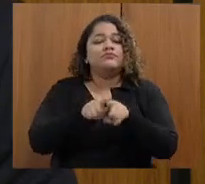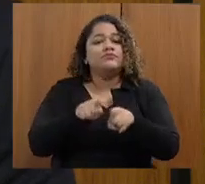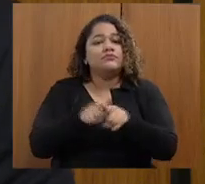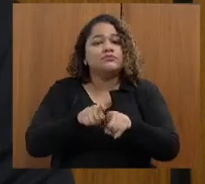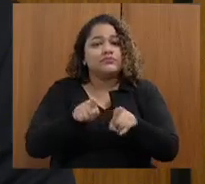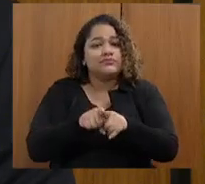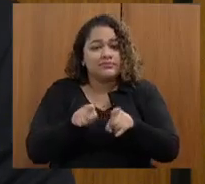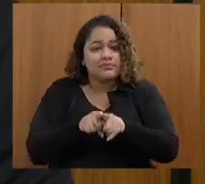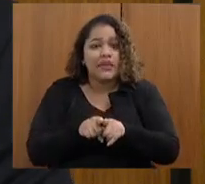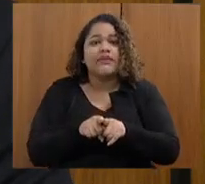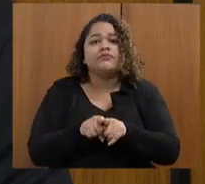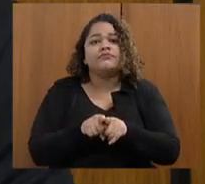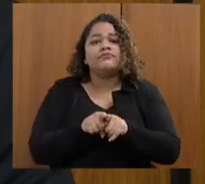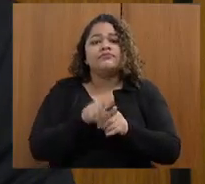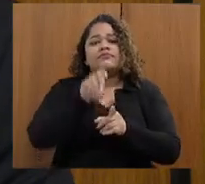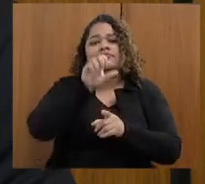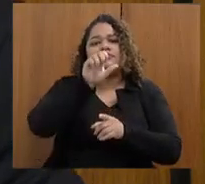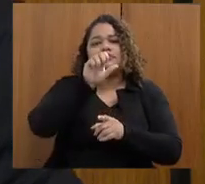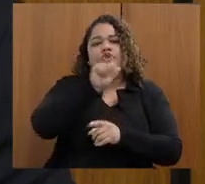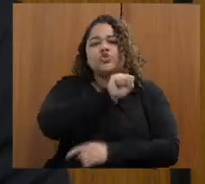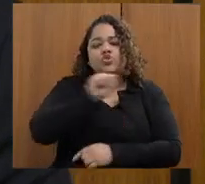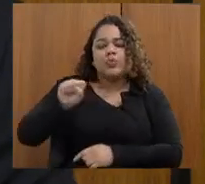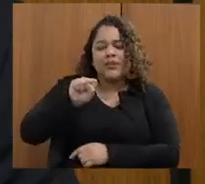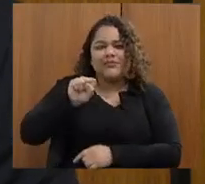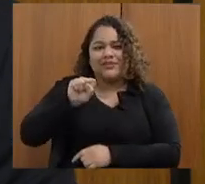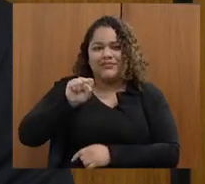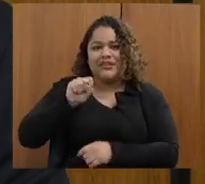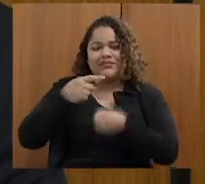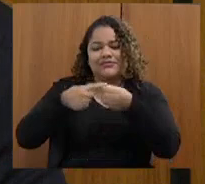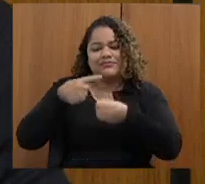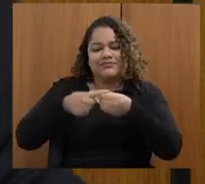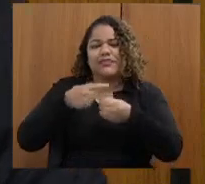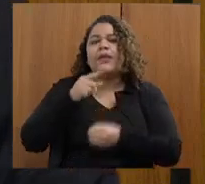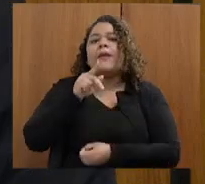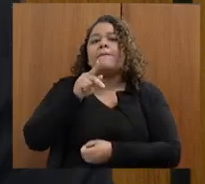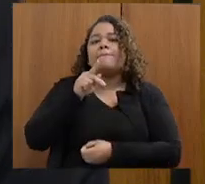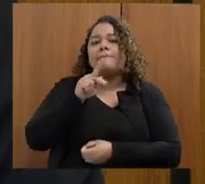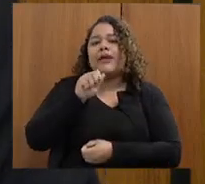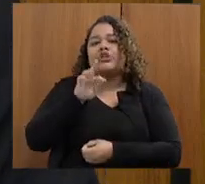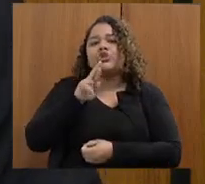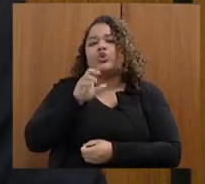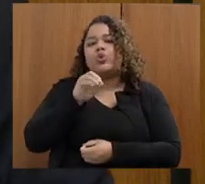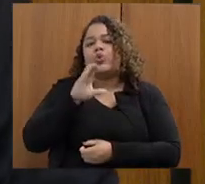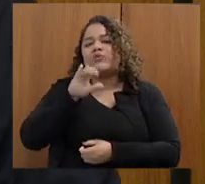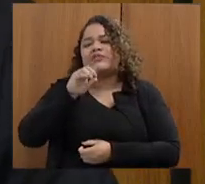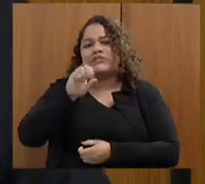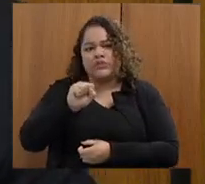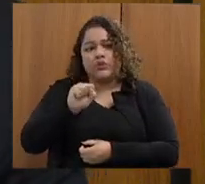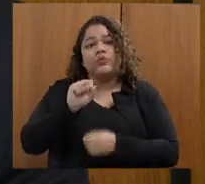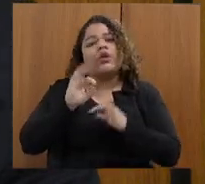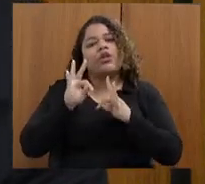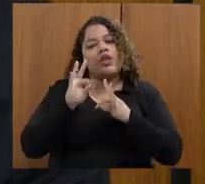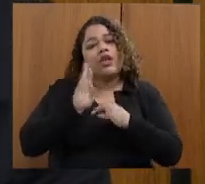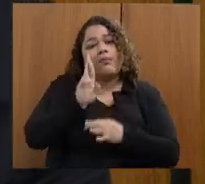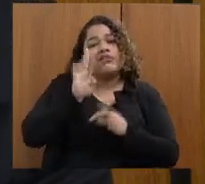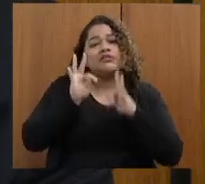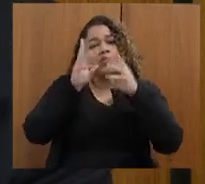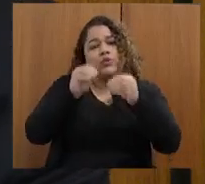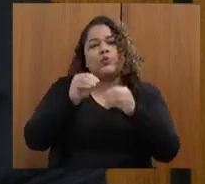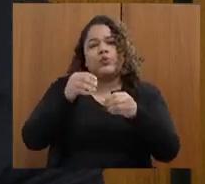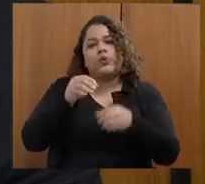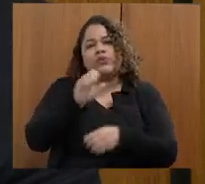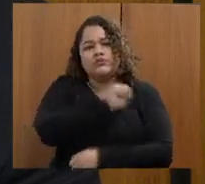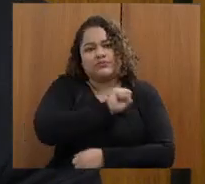da nossa superintendente de Patrocínio a Luiza compensar toda superintendentes bom falar por último